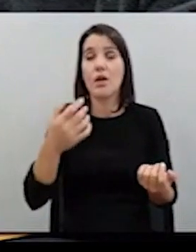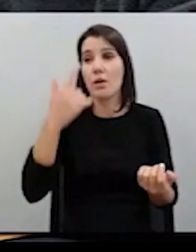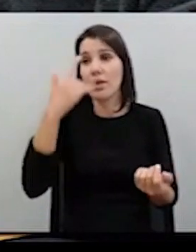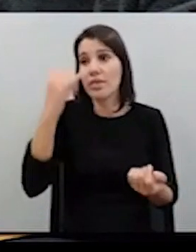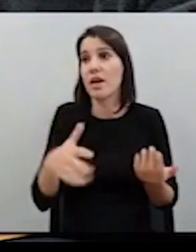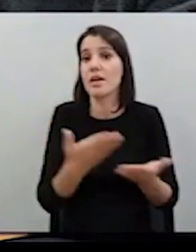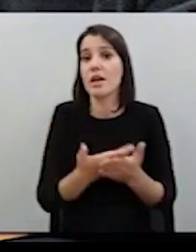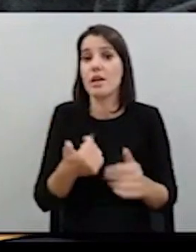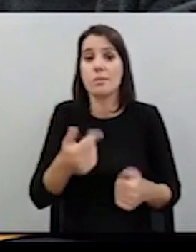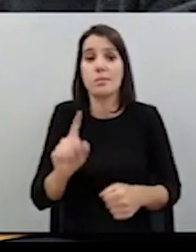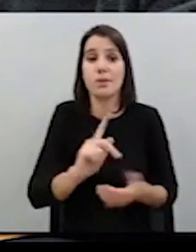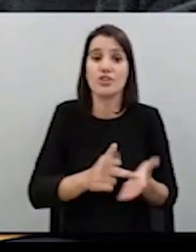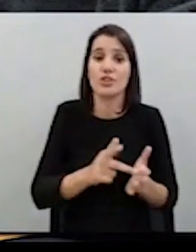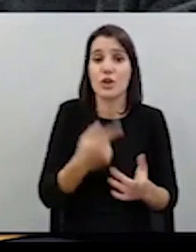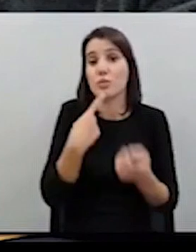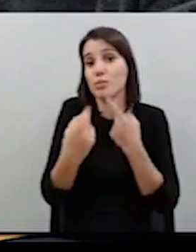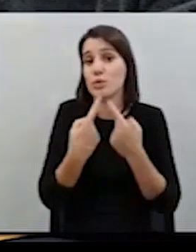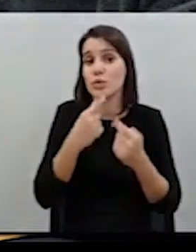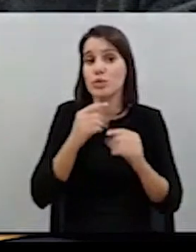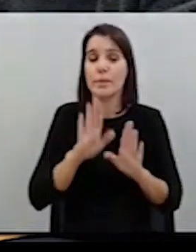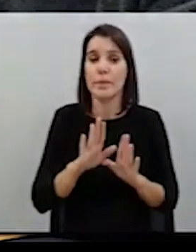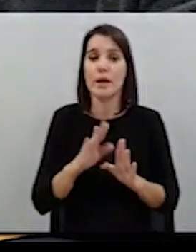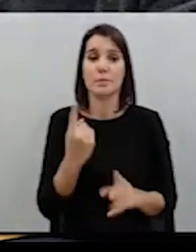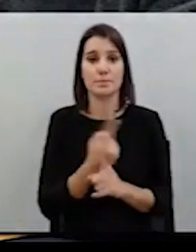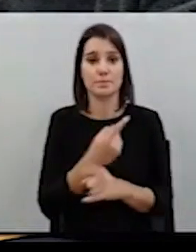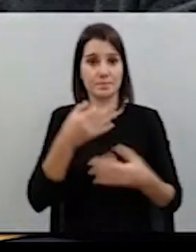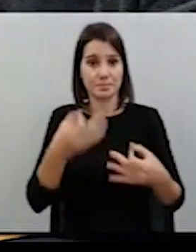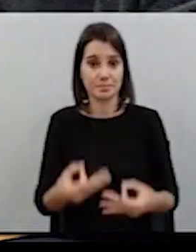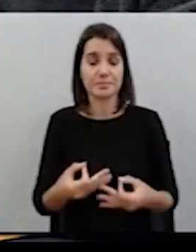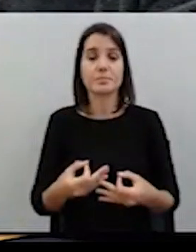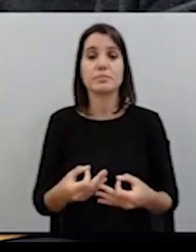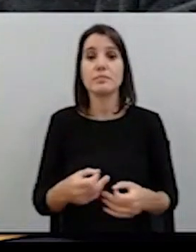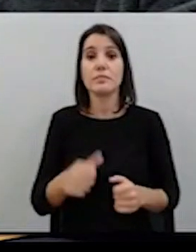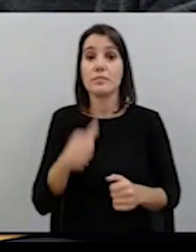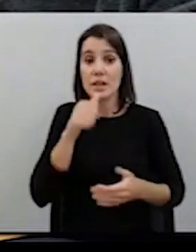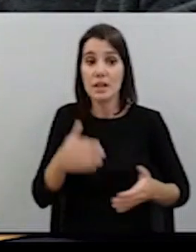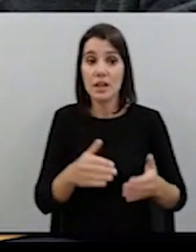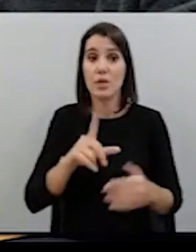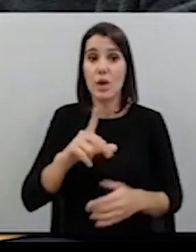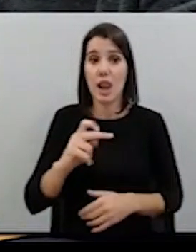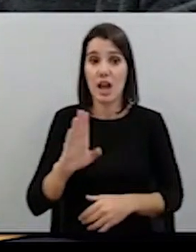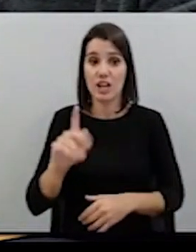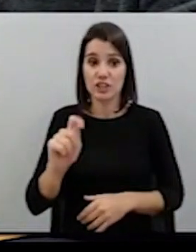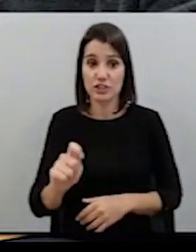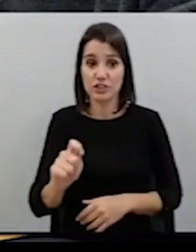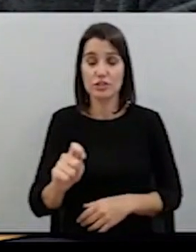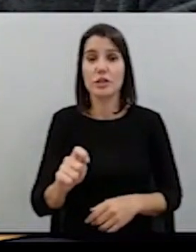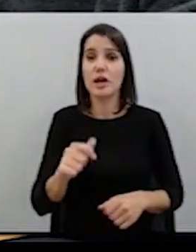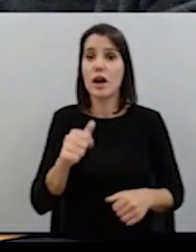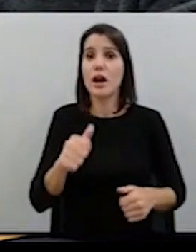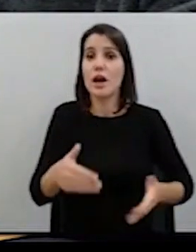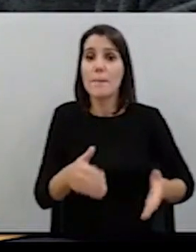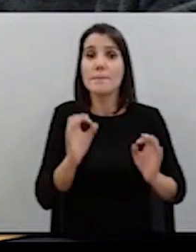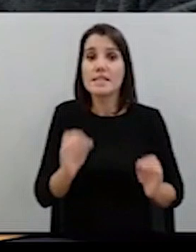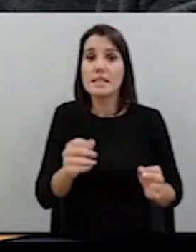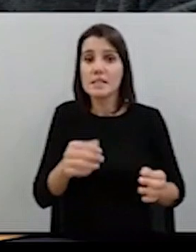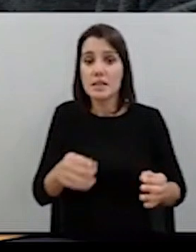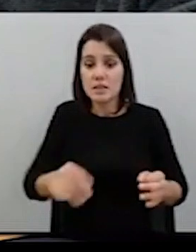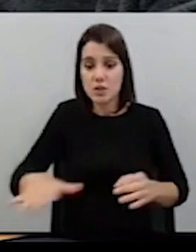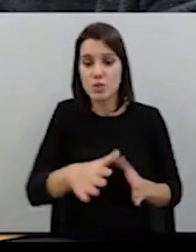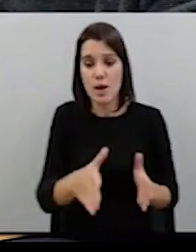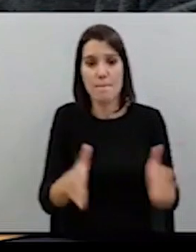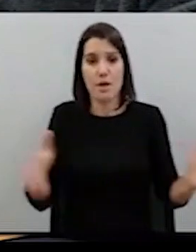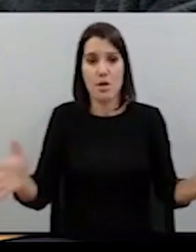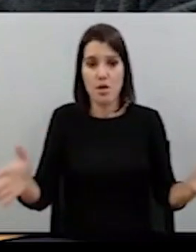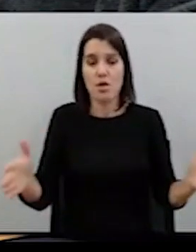estas perguntas, mas uma coisa é certa. A Foz da Ribeira da Laje necessita de zonas de alagamento, principalmente entre o Jardim de Oeiras